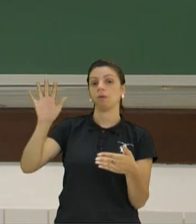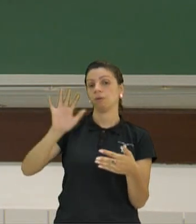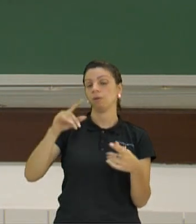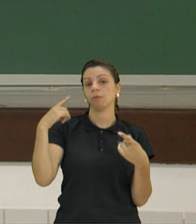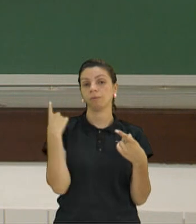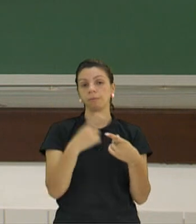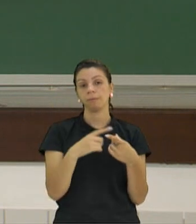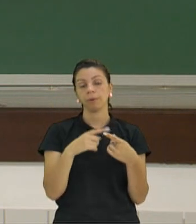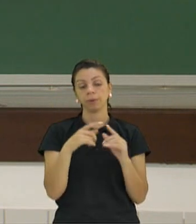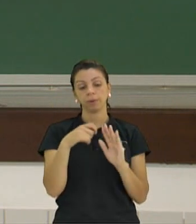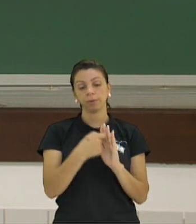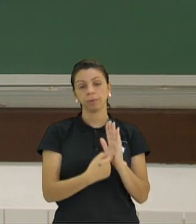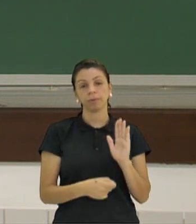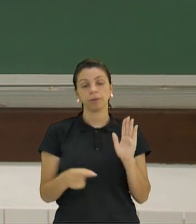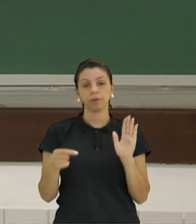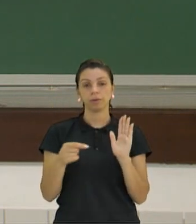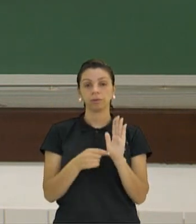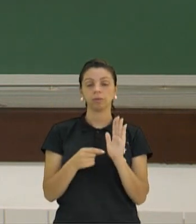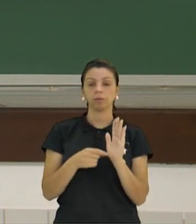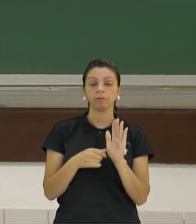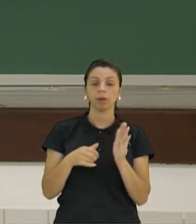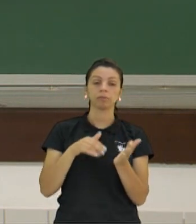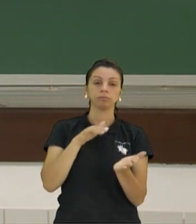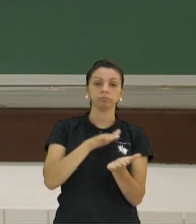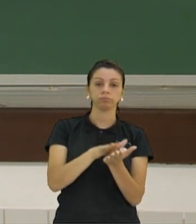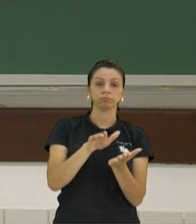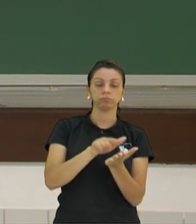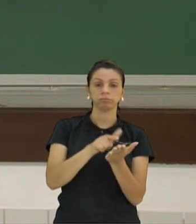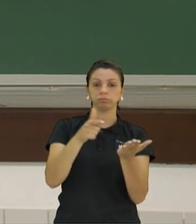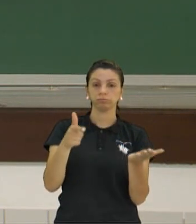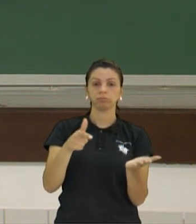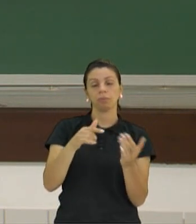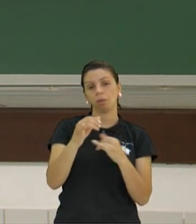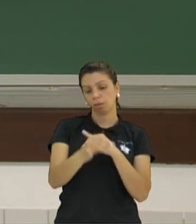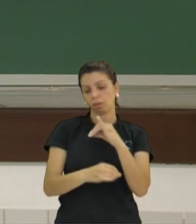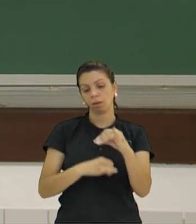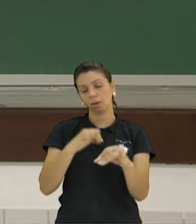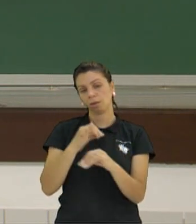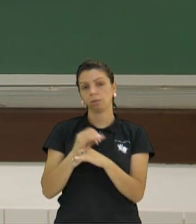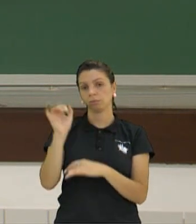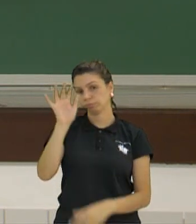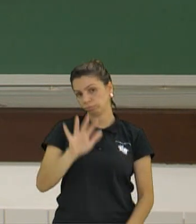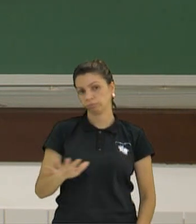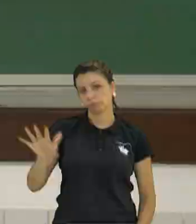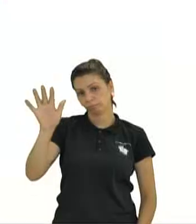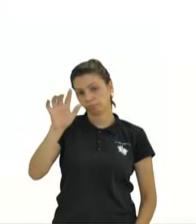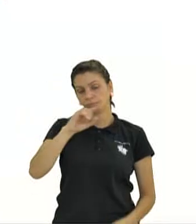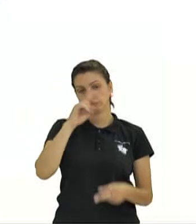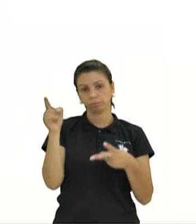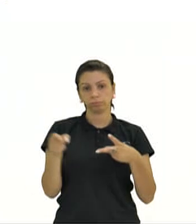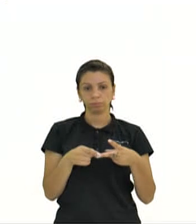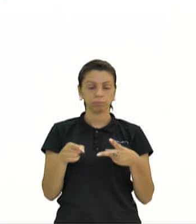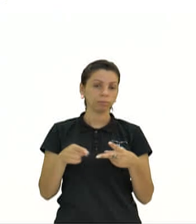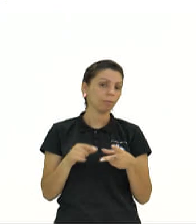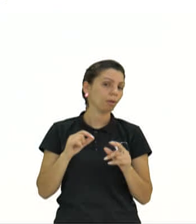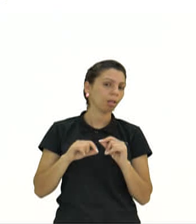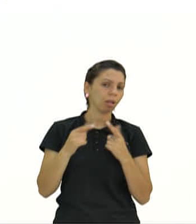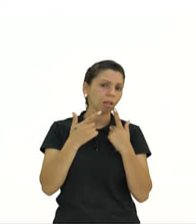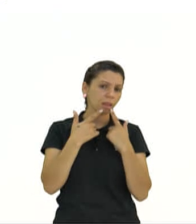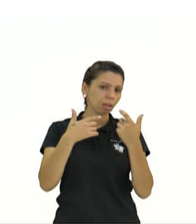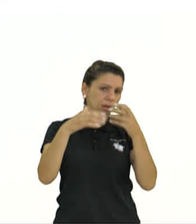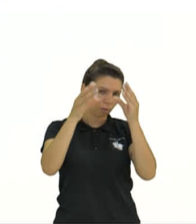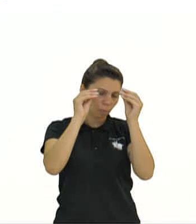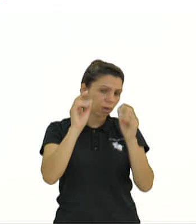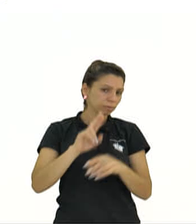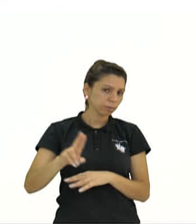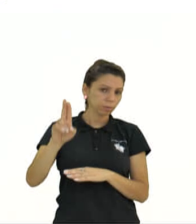vai circular, né, vai ser publicado na internet, então, o público em geral. Número 2, que linguagem eu vou